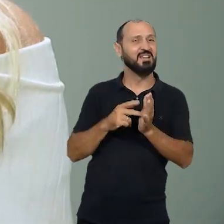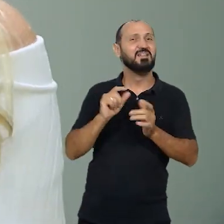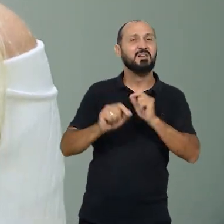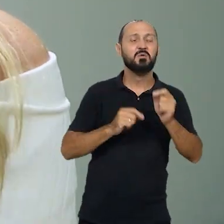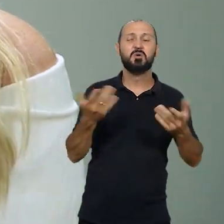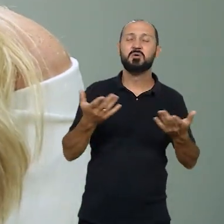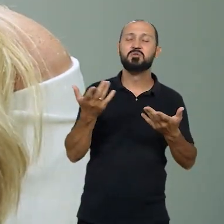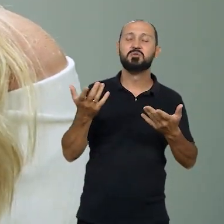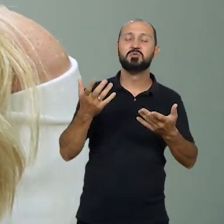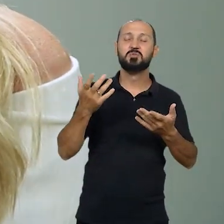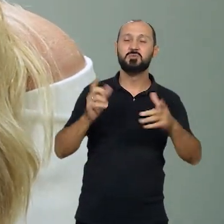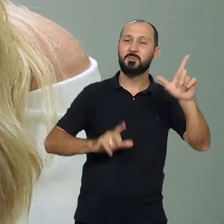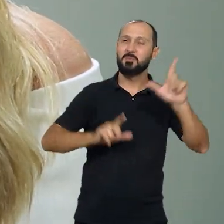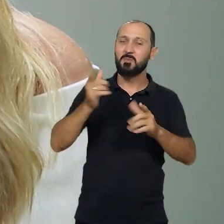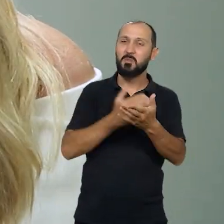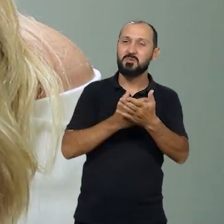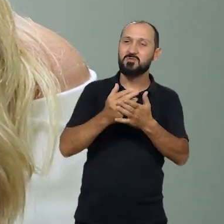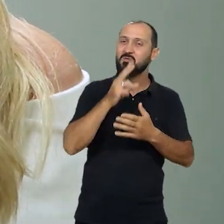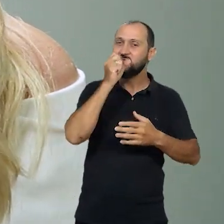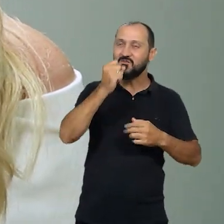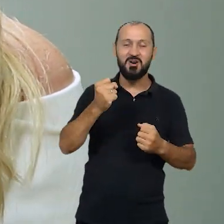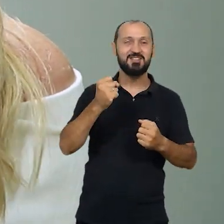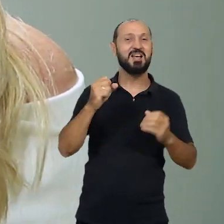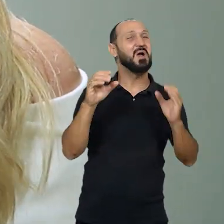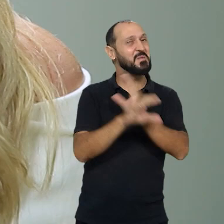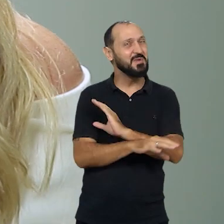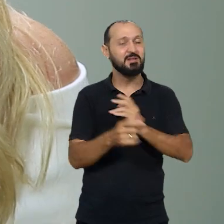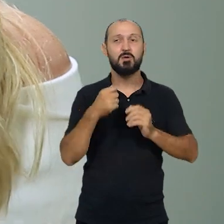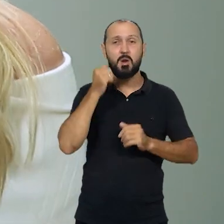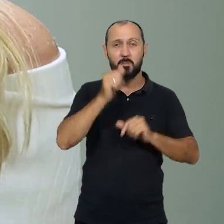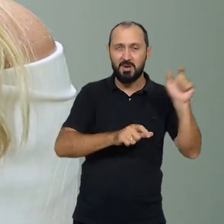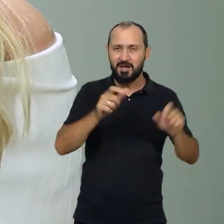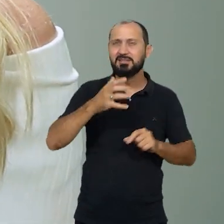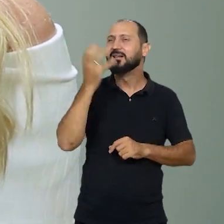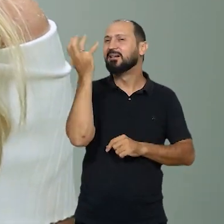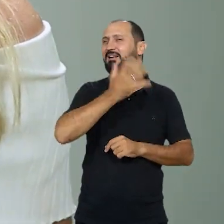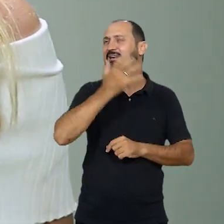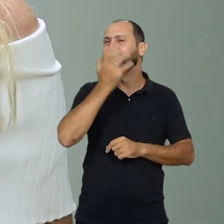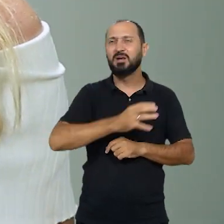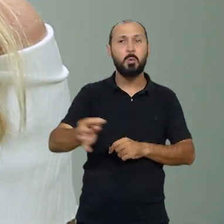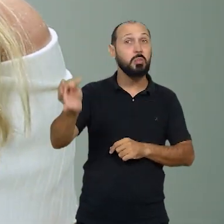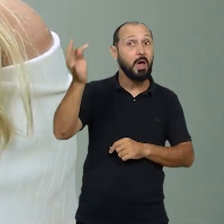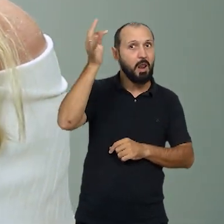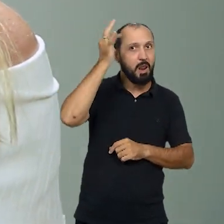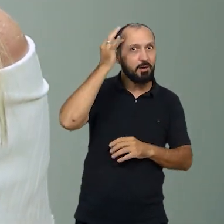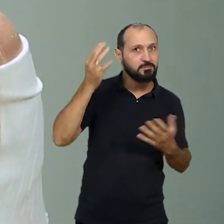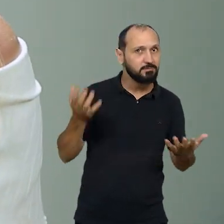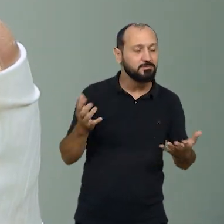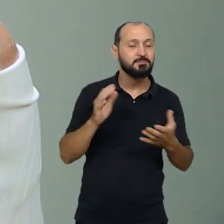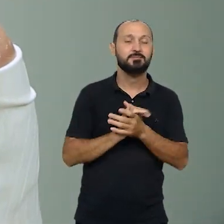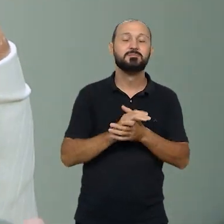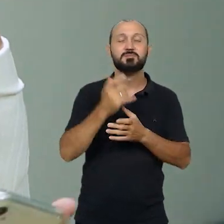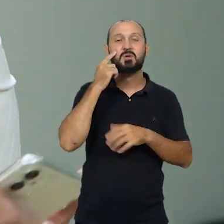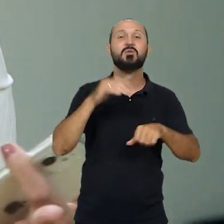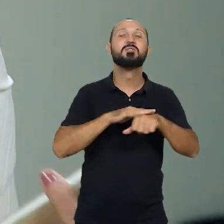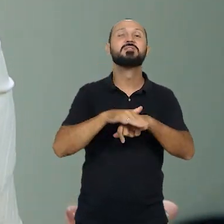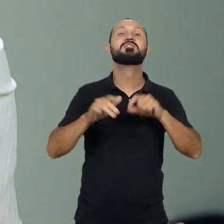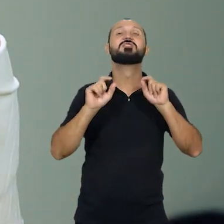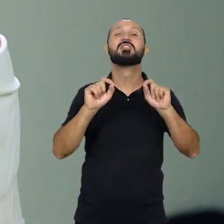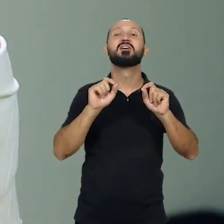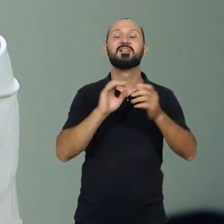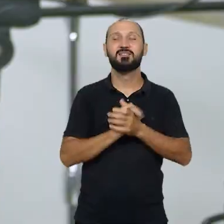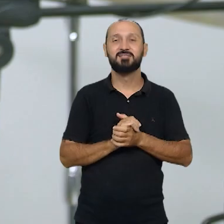mesmo. Ó, Talento Regional começando com força total e nós estamos recebendo mulheres lindas, talentosíssimas. Nós estamos falando de